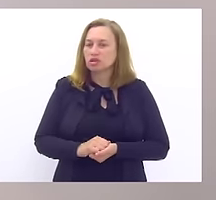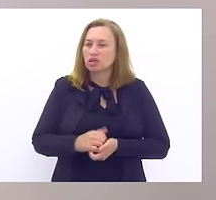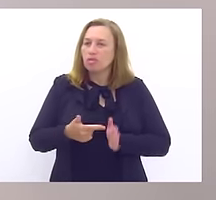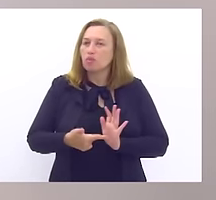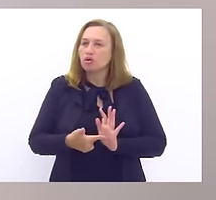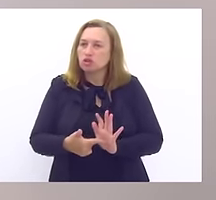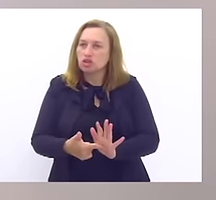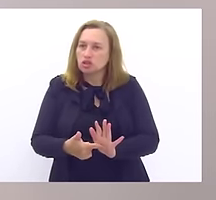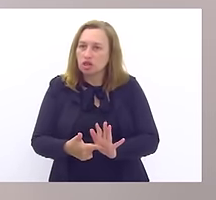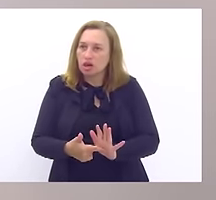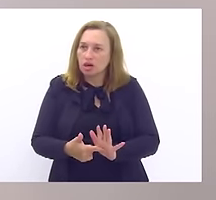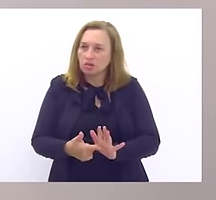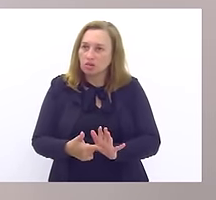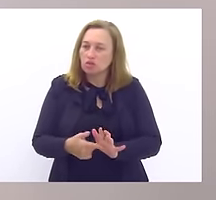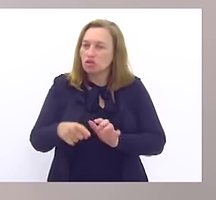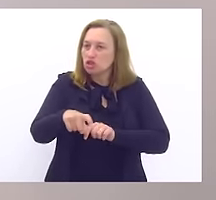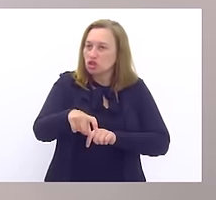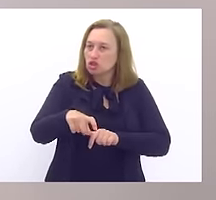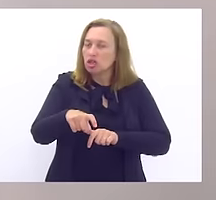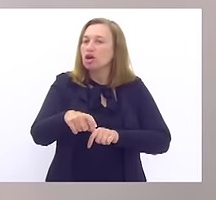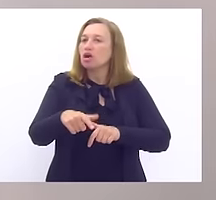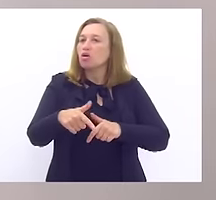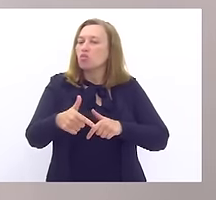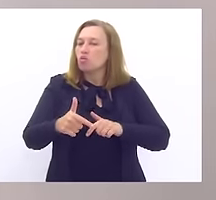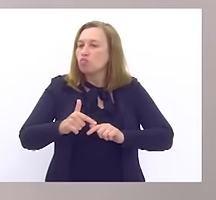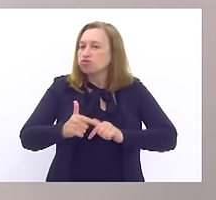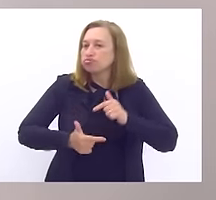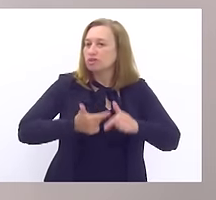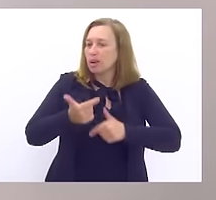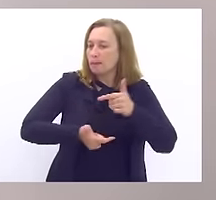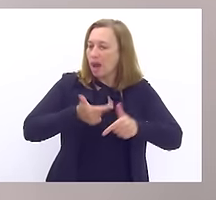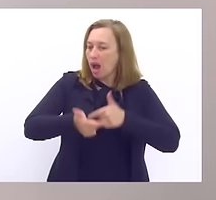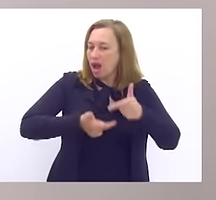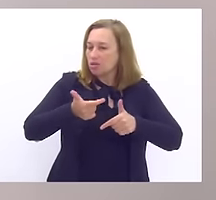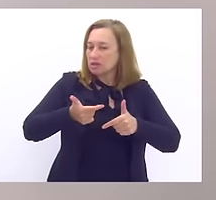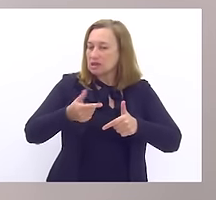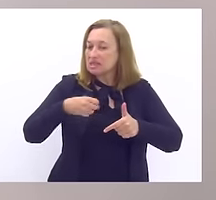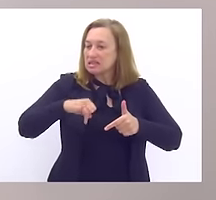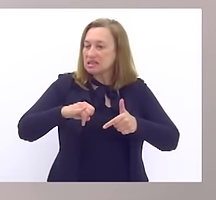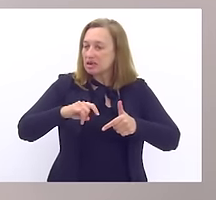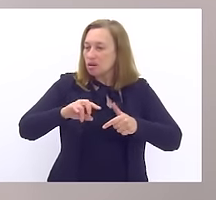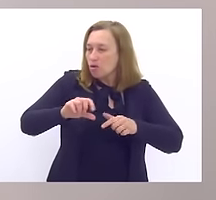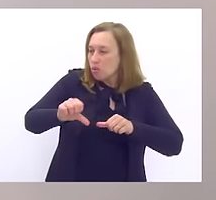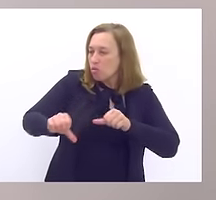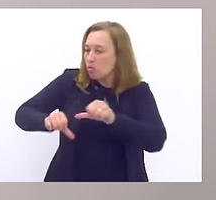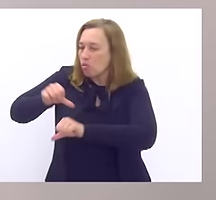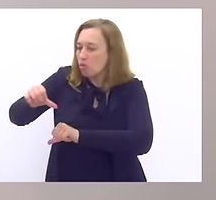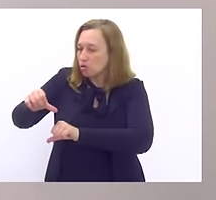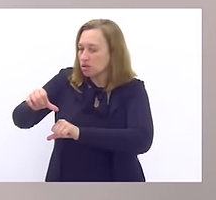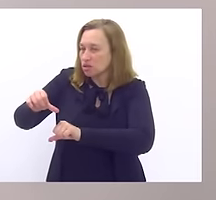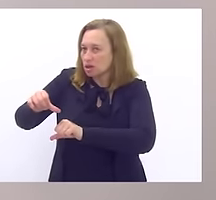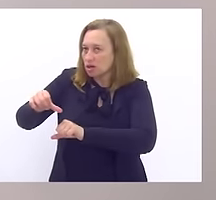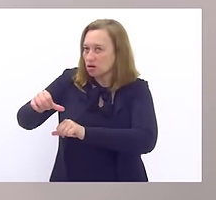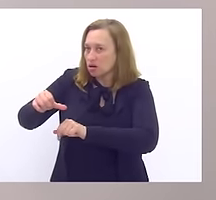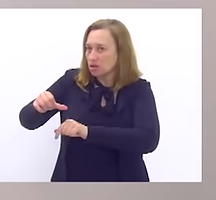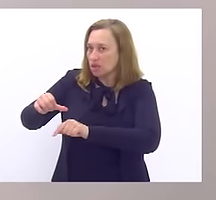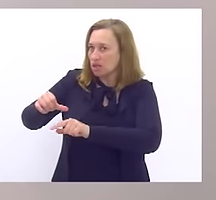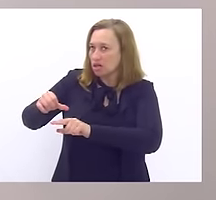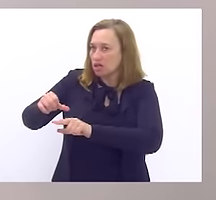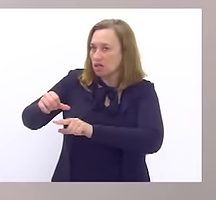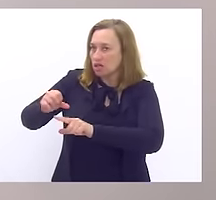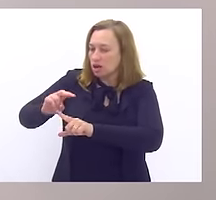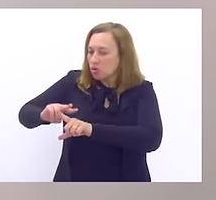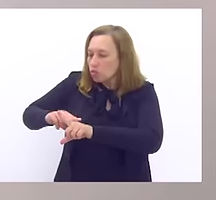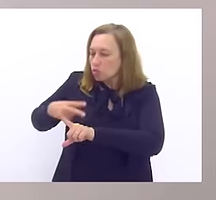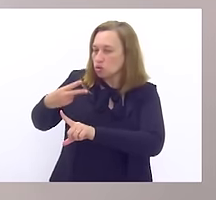volume de x de operações se ele passa a ser utilizado por um Volume 10 vezes x ele tem um preço